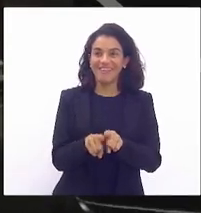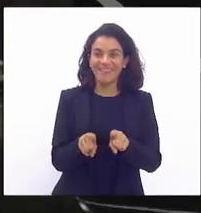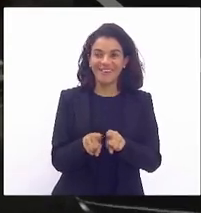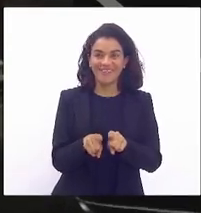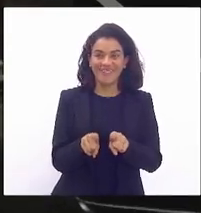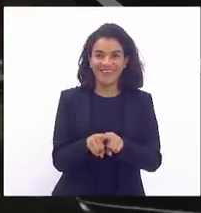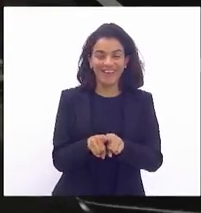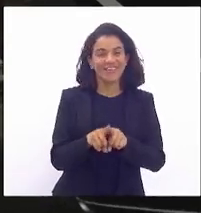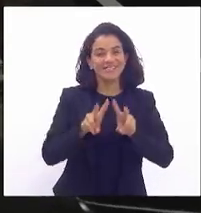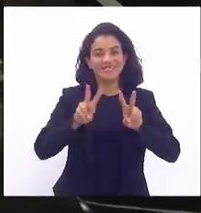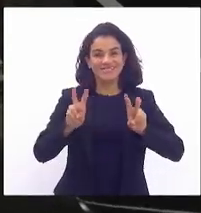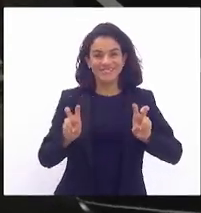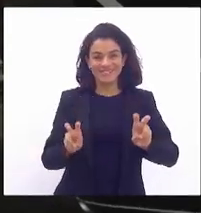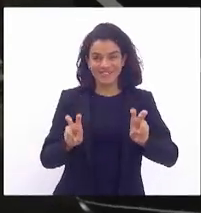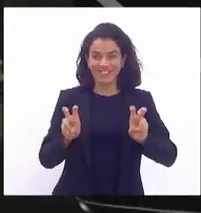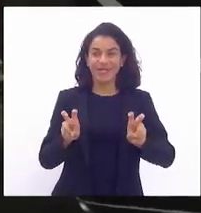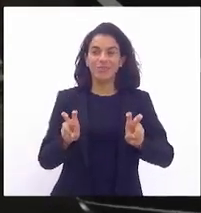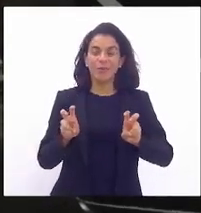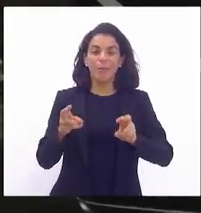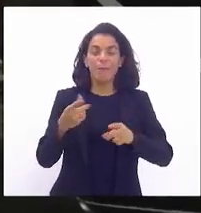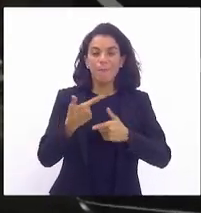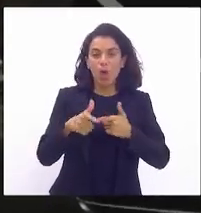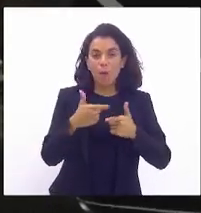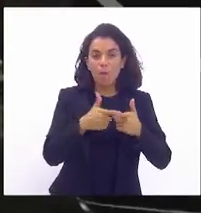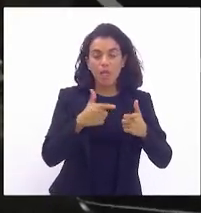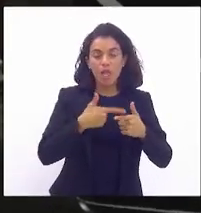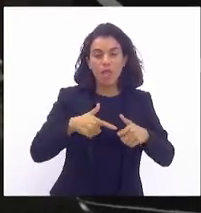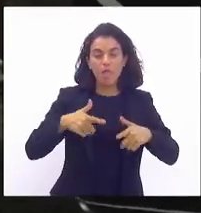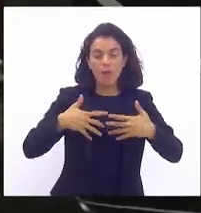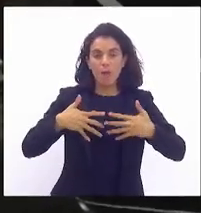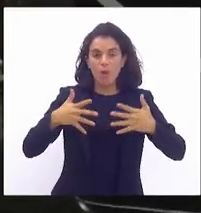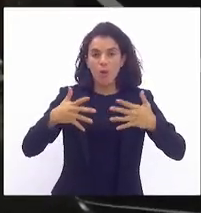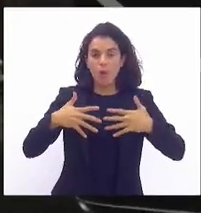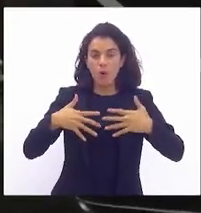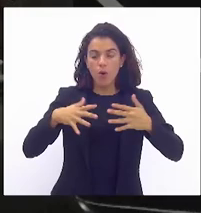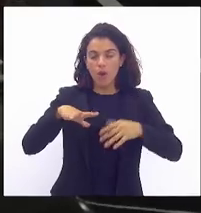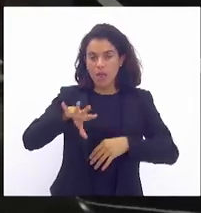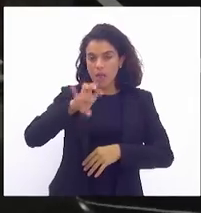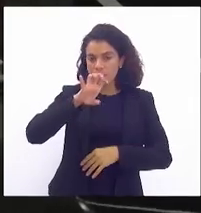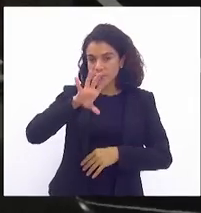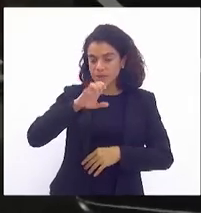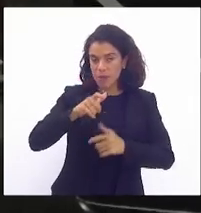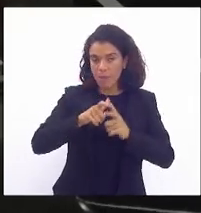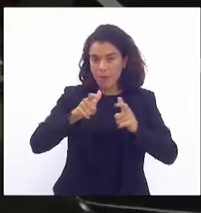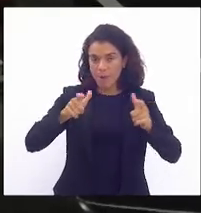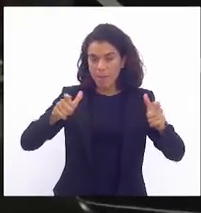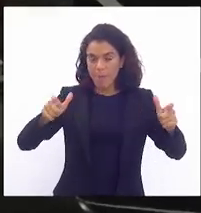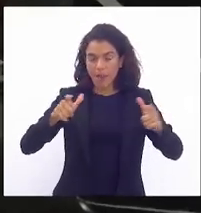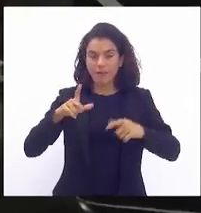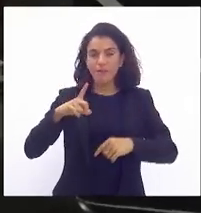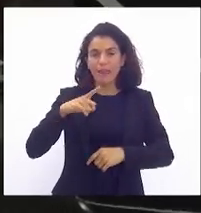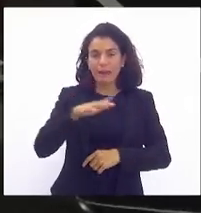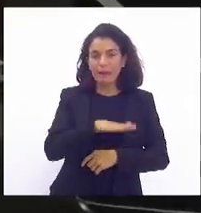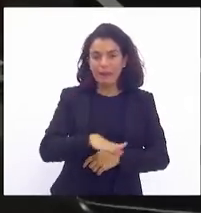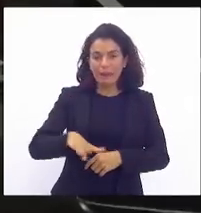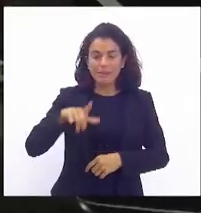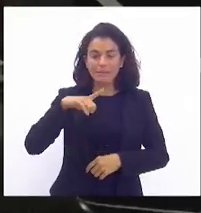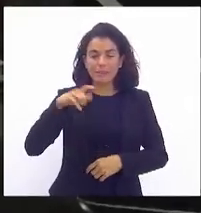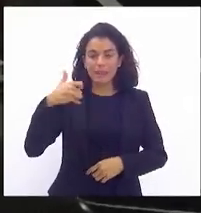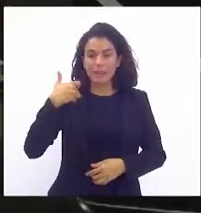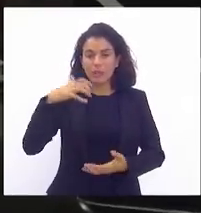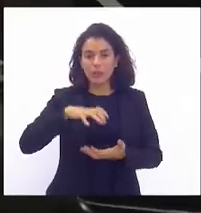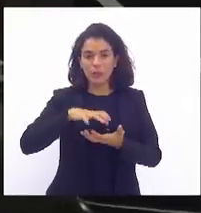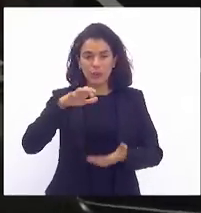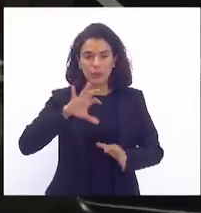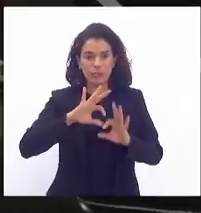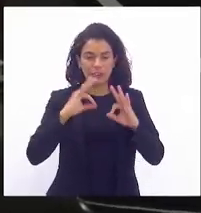relação a isso, com o problema respiratório que tem crescido muito. A gente que tem criança, tem idoso na família, sabemos